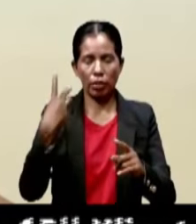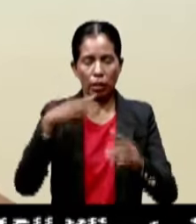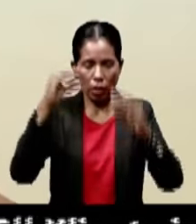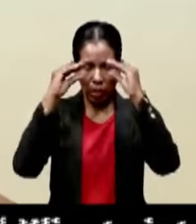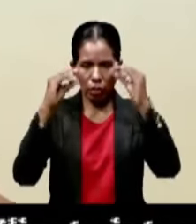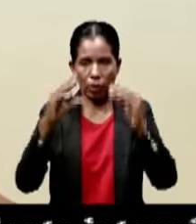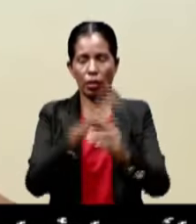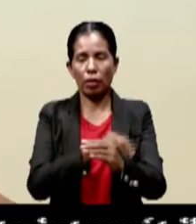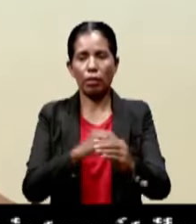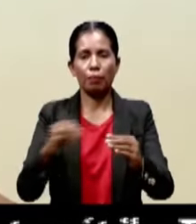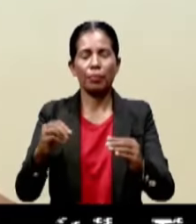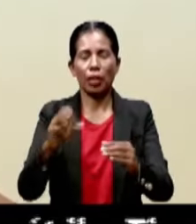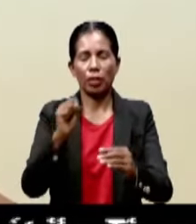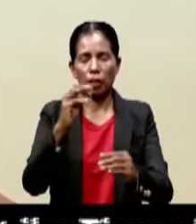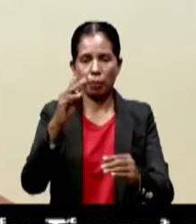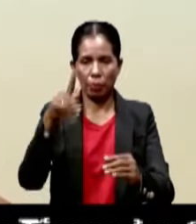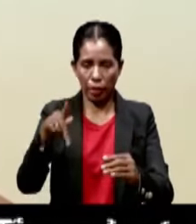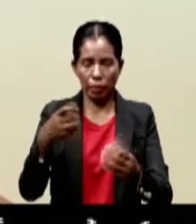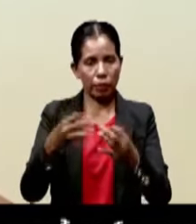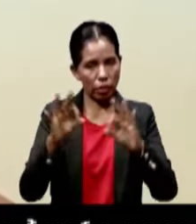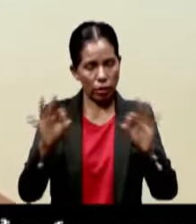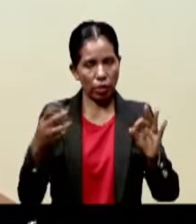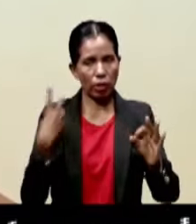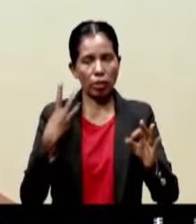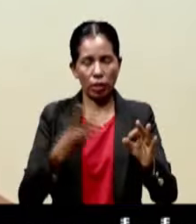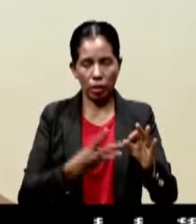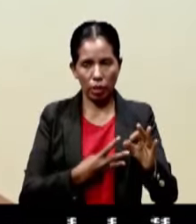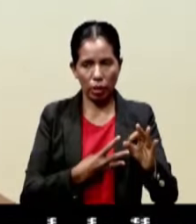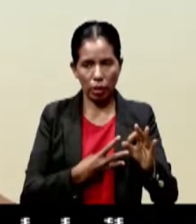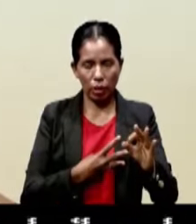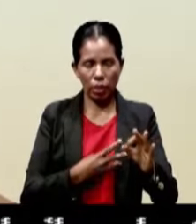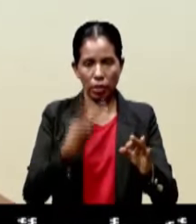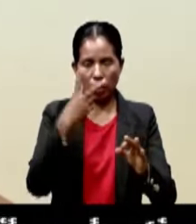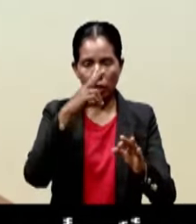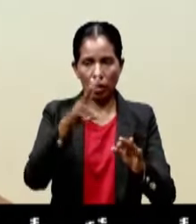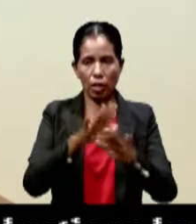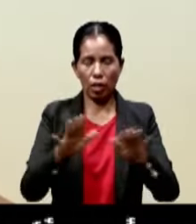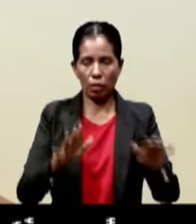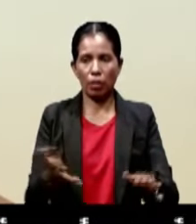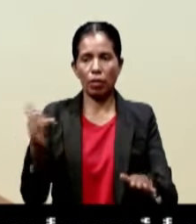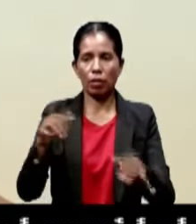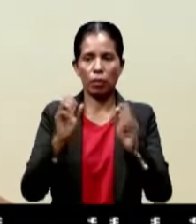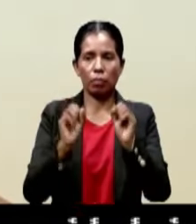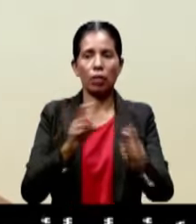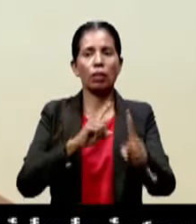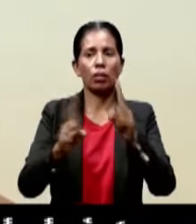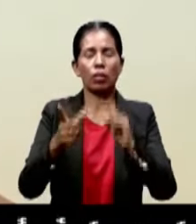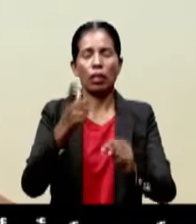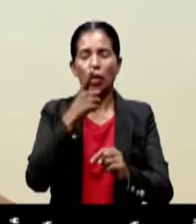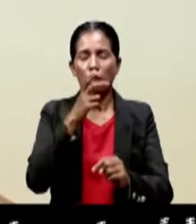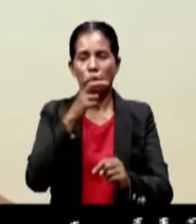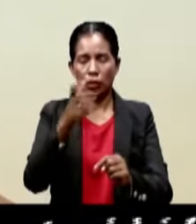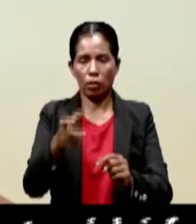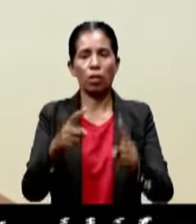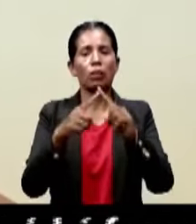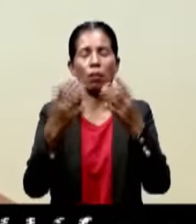ensino básico terceiro ciclo me remata ita nenhuma expectativa lavar que seja bela colia e liam português na